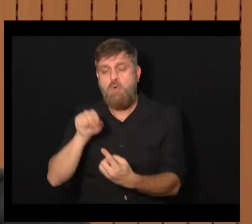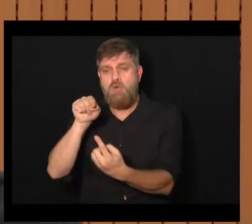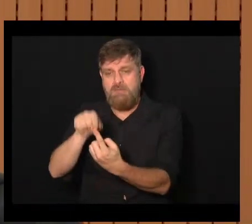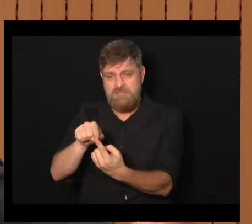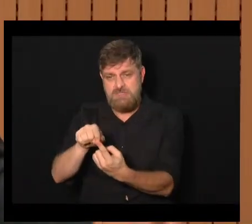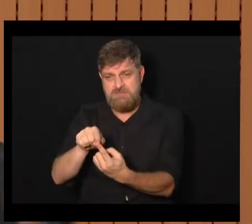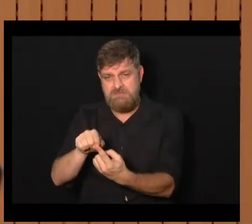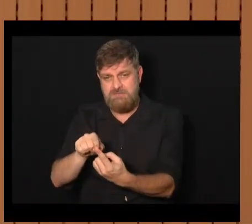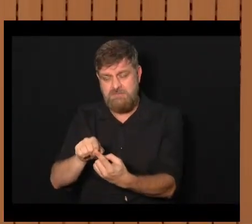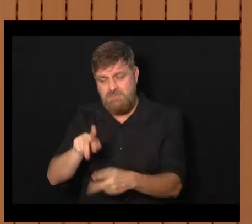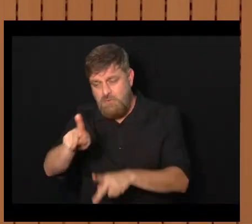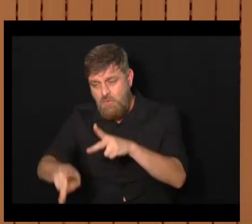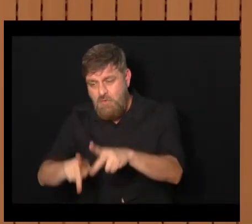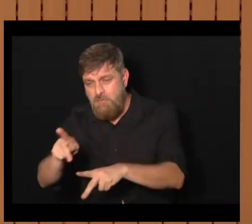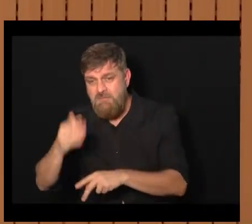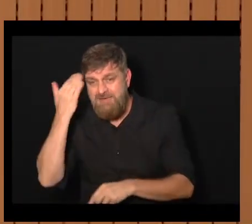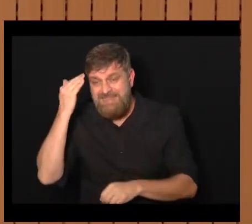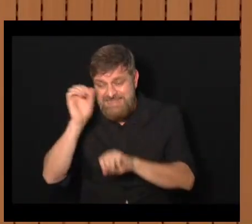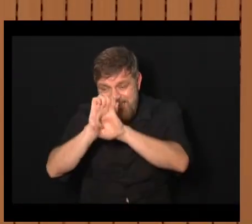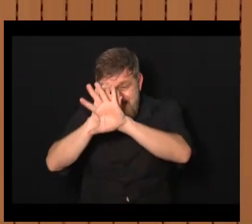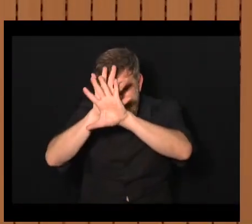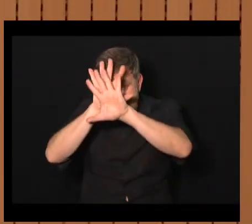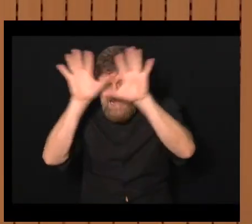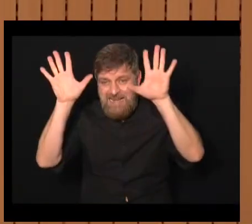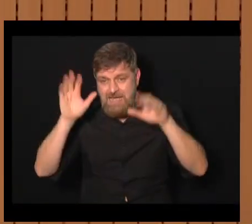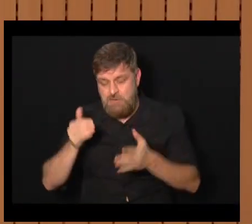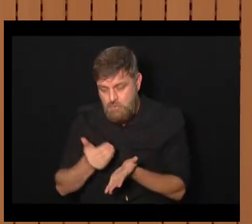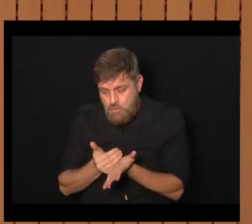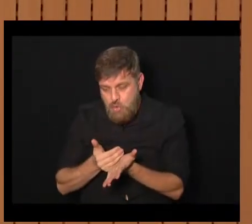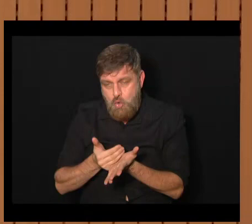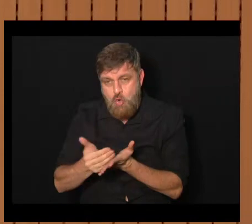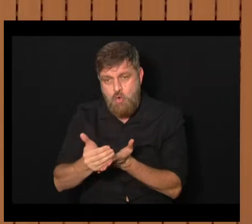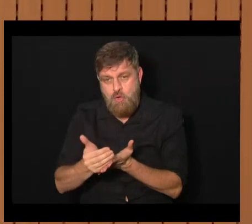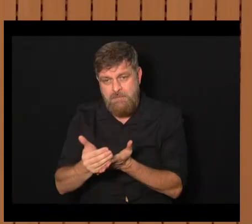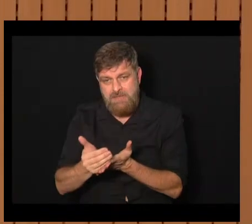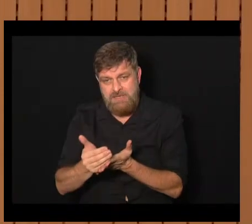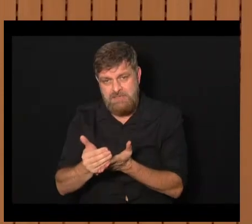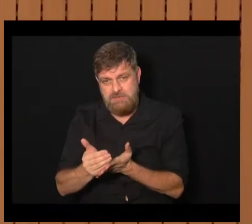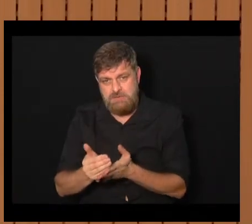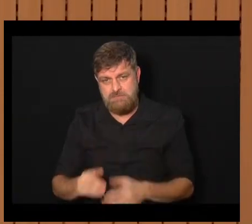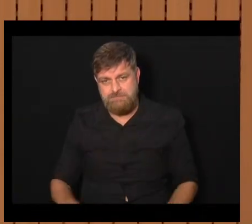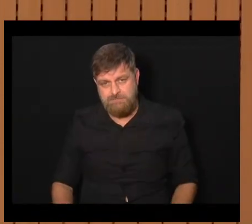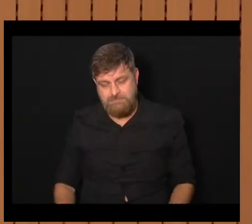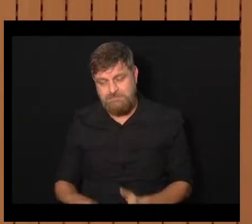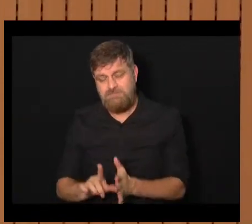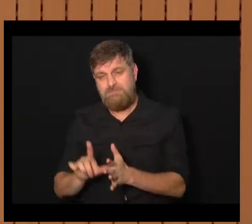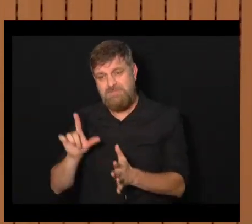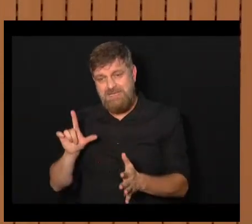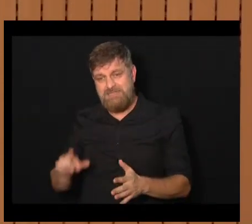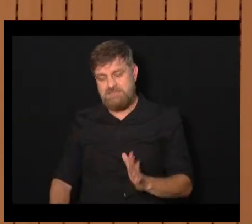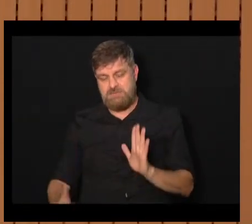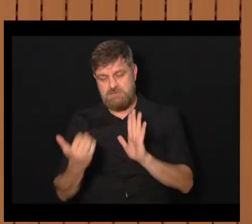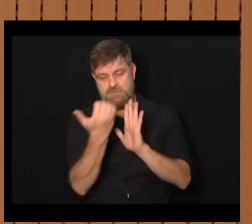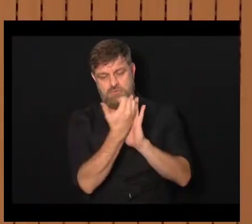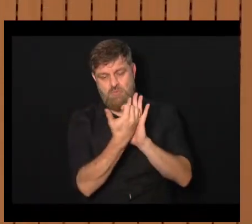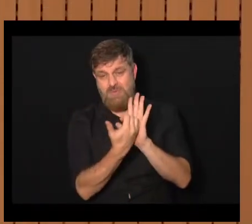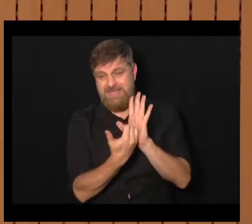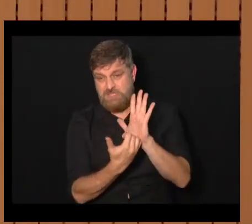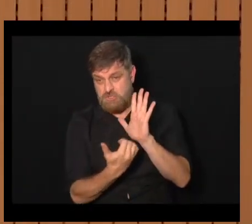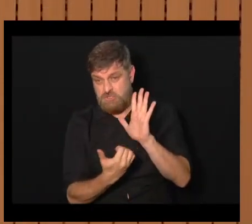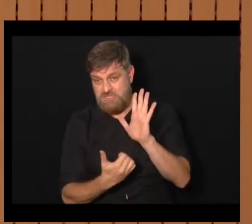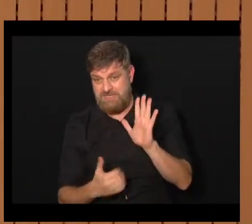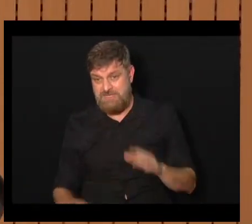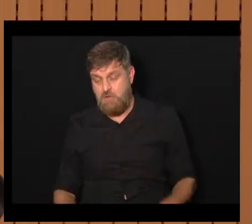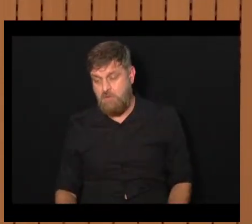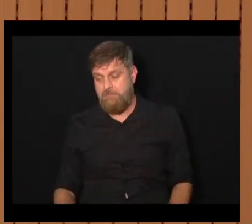a transparência esteja presente desde o início, antes da publicação do novo